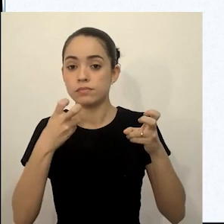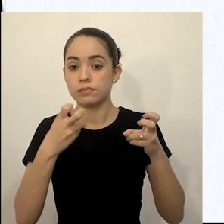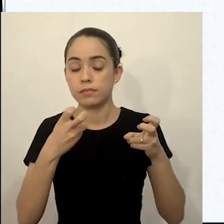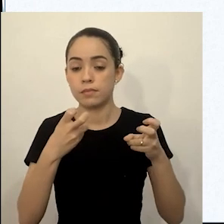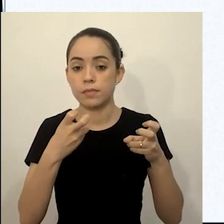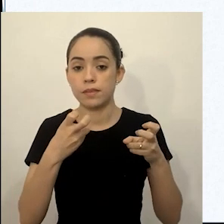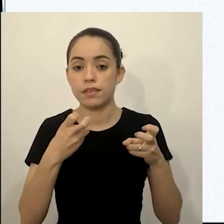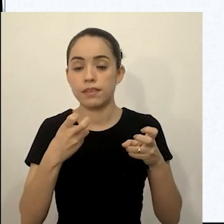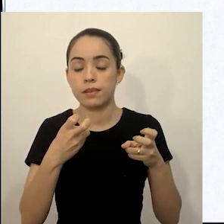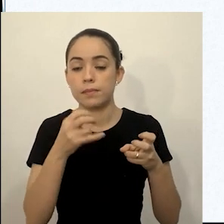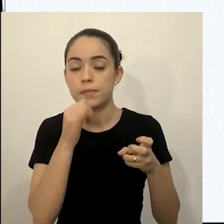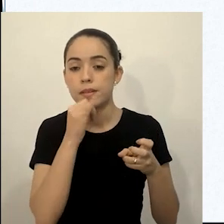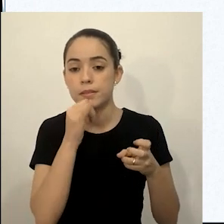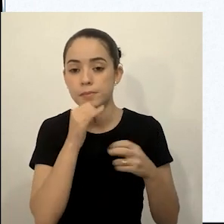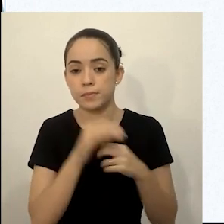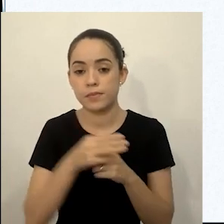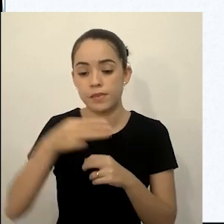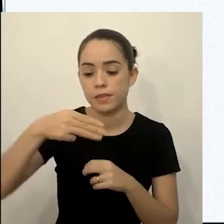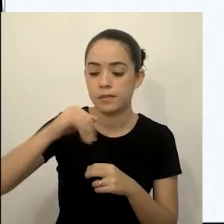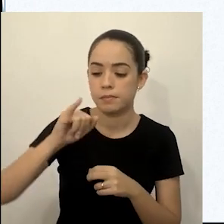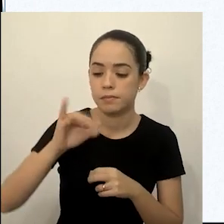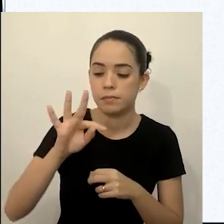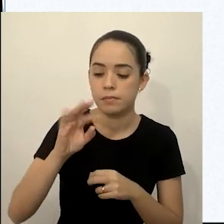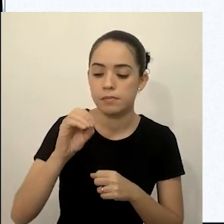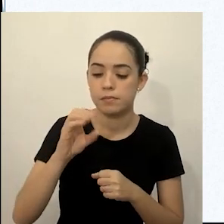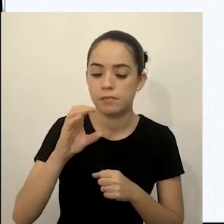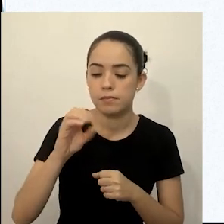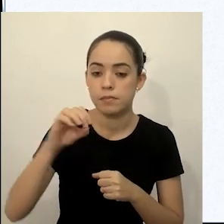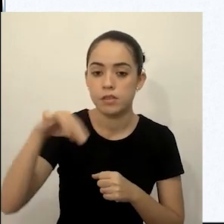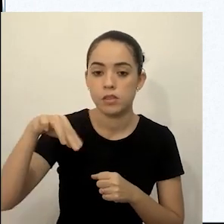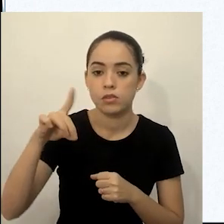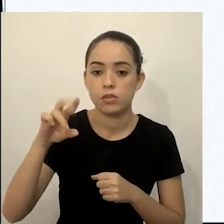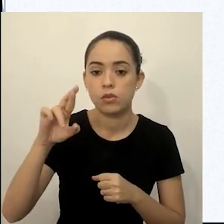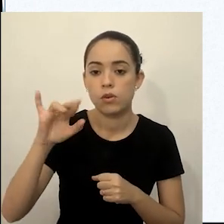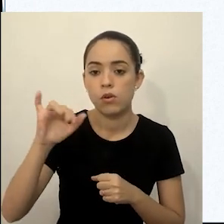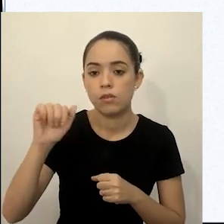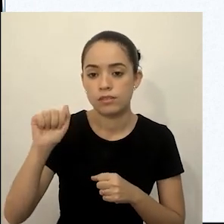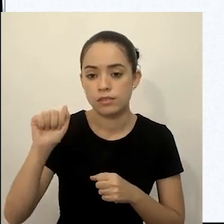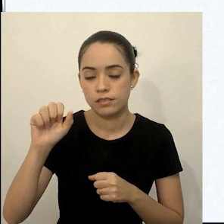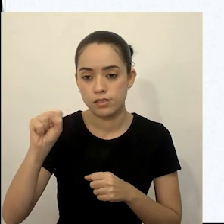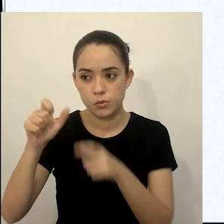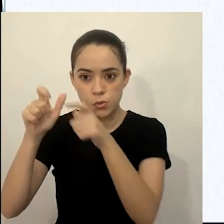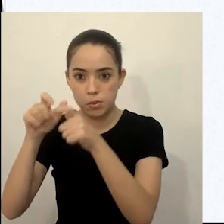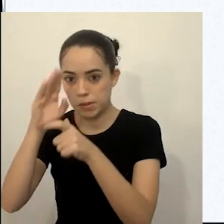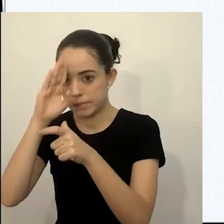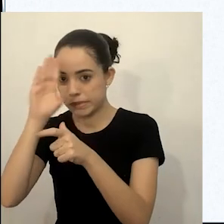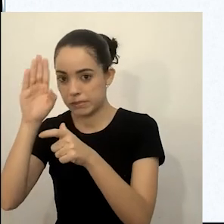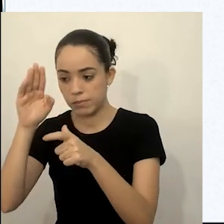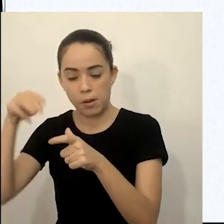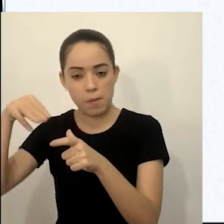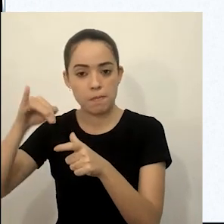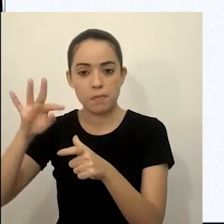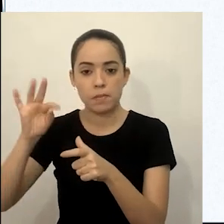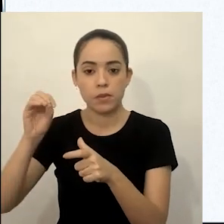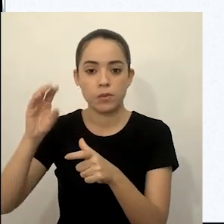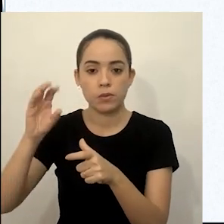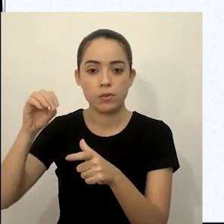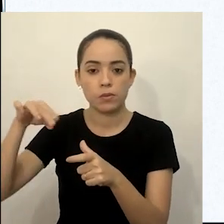Observa-se que não há a presença de mitocôndrias na peça